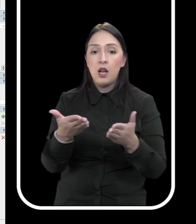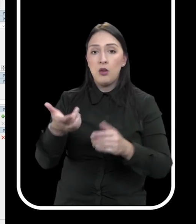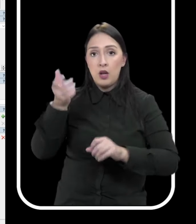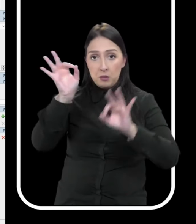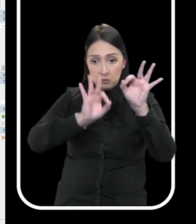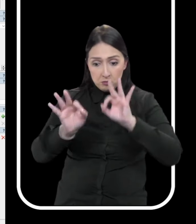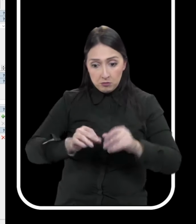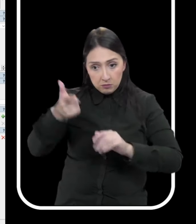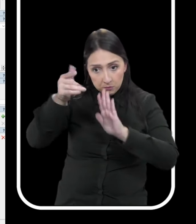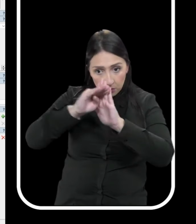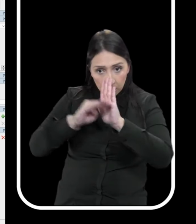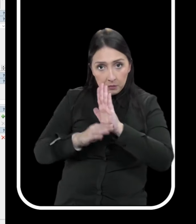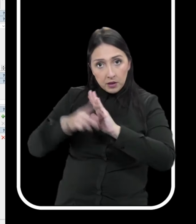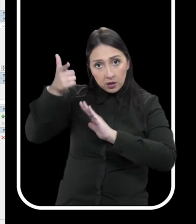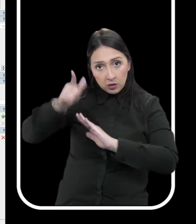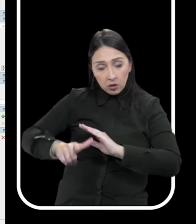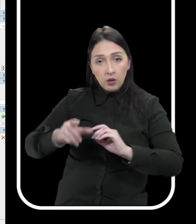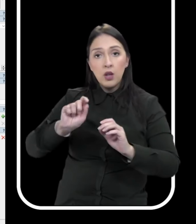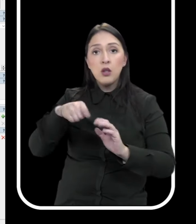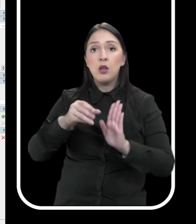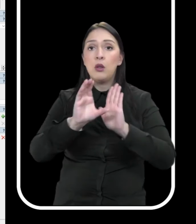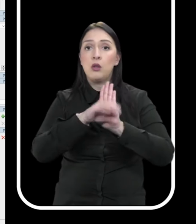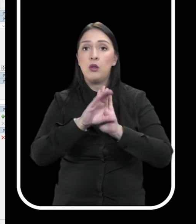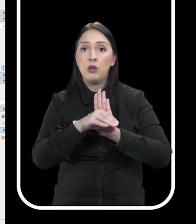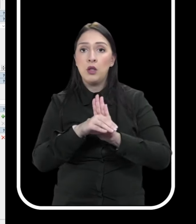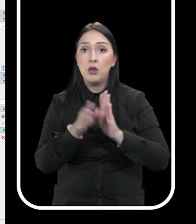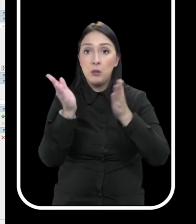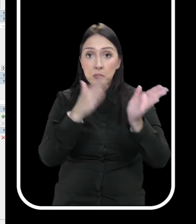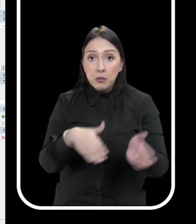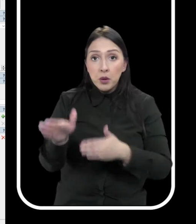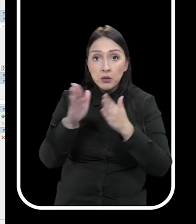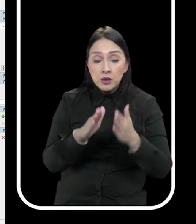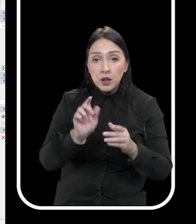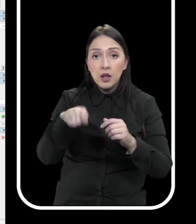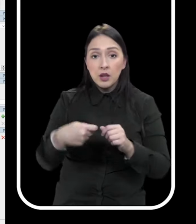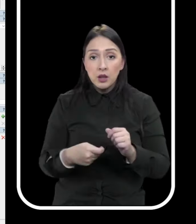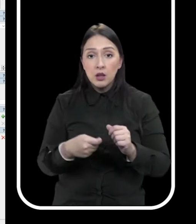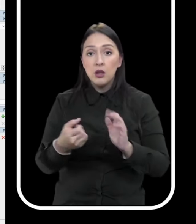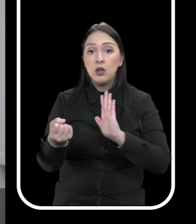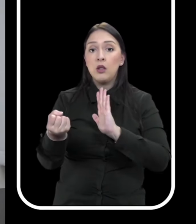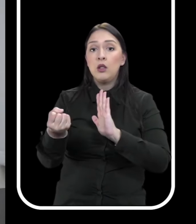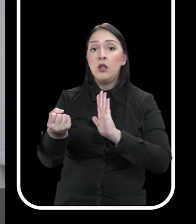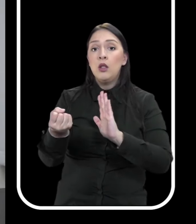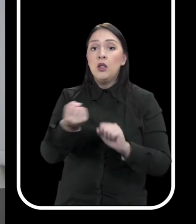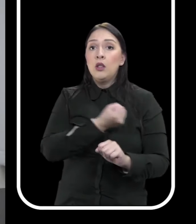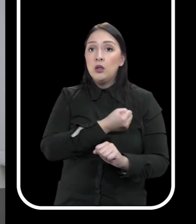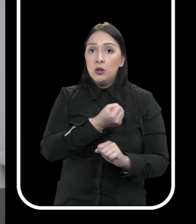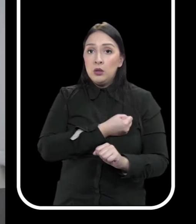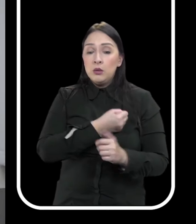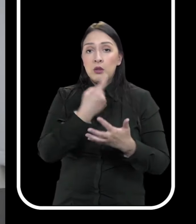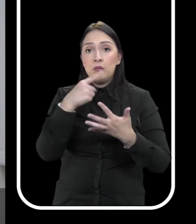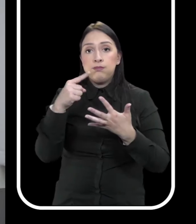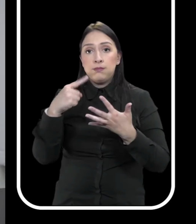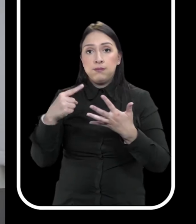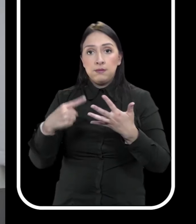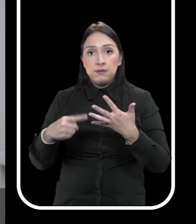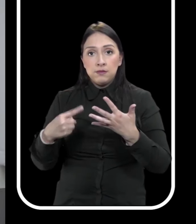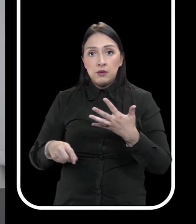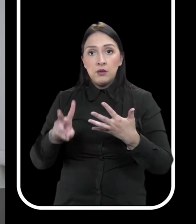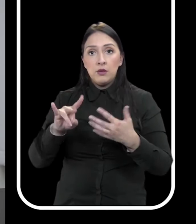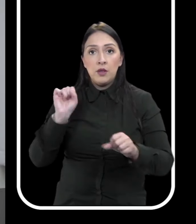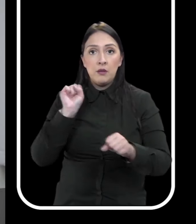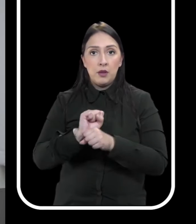foi reprogramada dentro do seguinte conceito. Vamos produzir um determinado número de itens, e